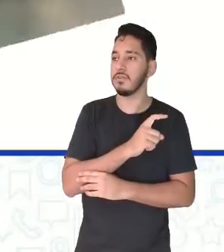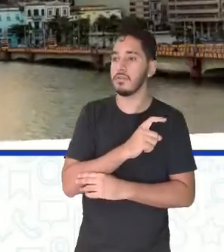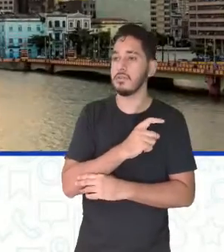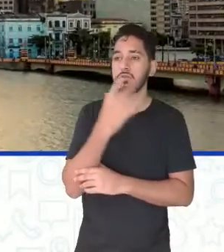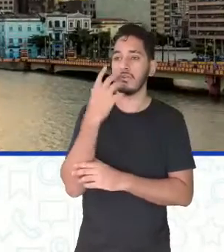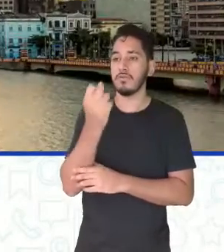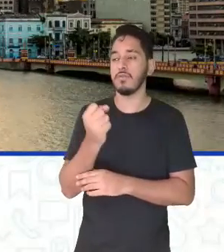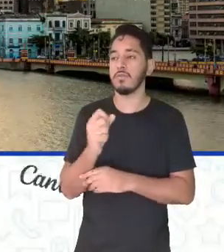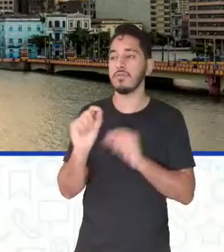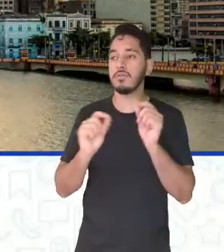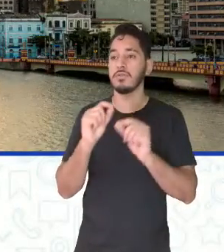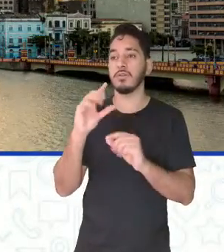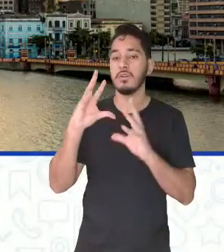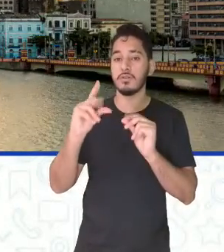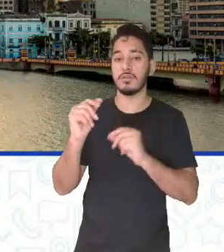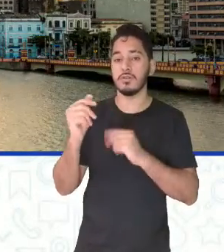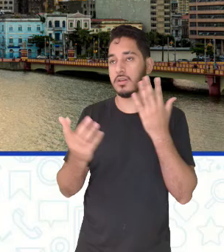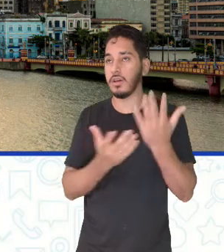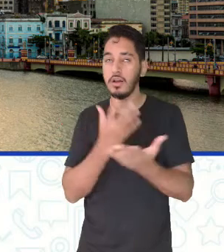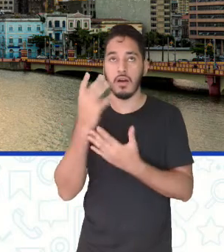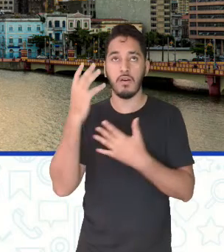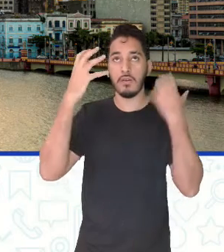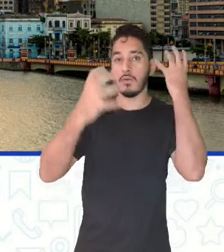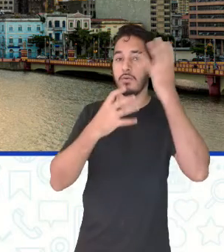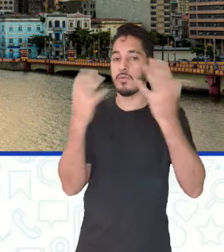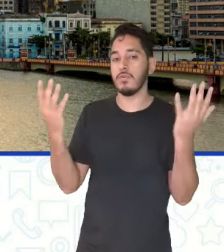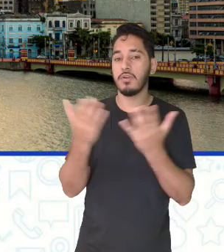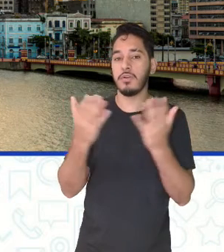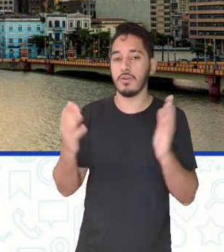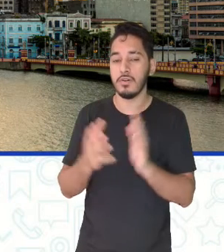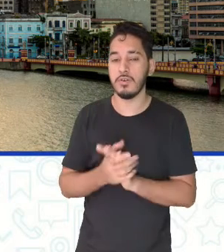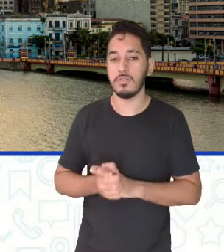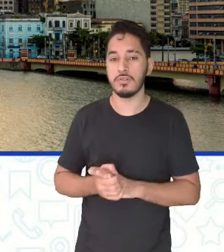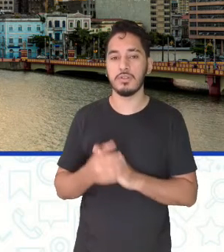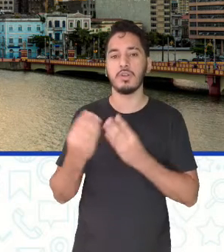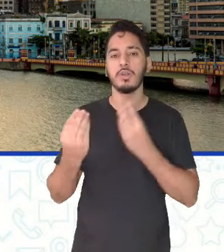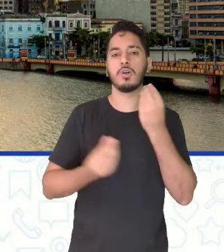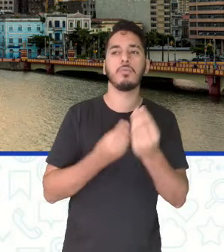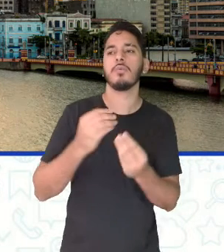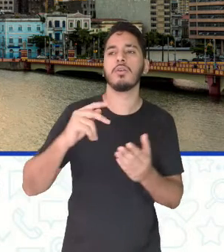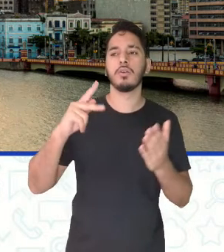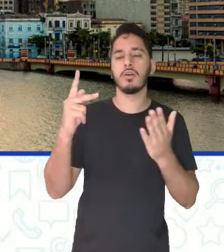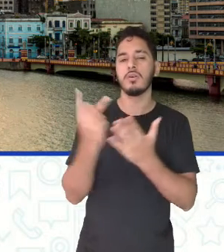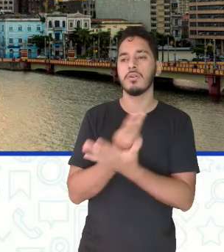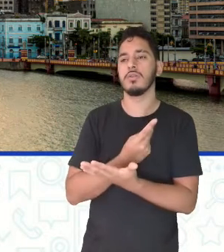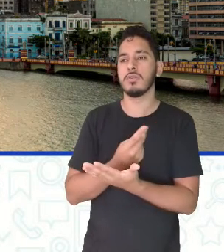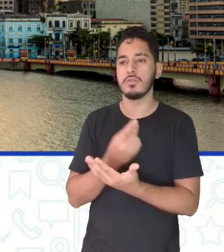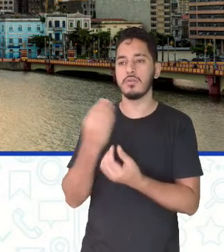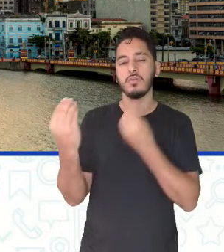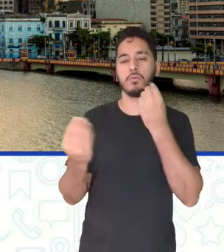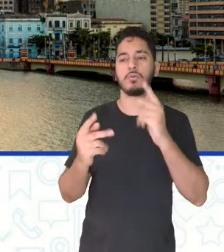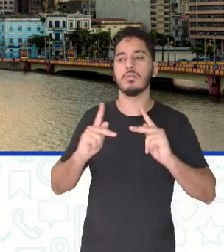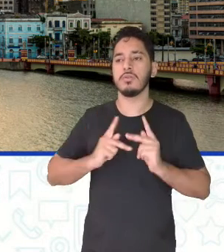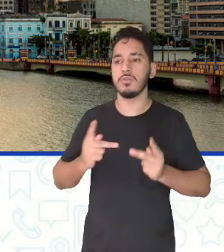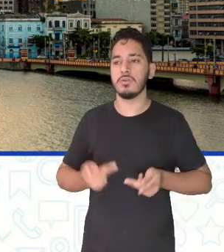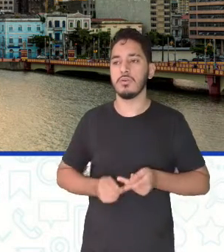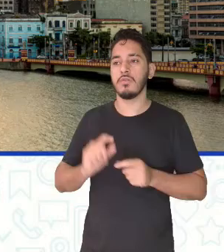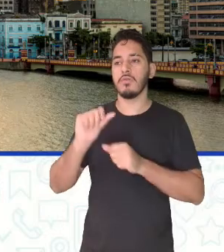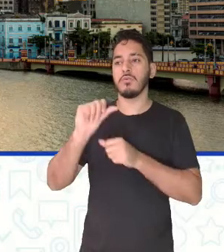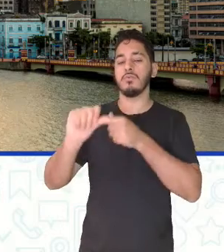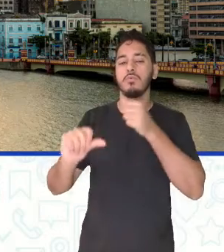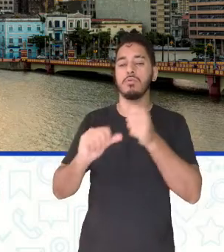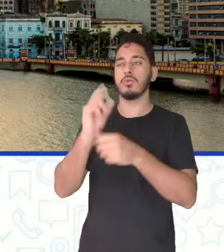vamos junto, questões aqui tá aleatórias hoje. E como é que isso tudo aconteceu? Como é que os seres humanos foram lá mudando